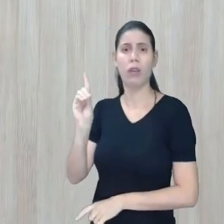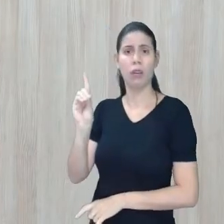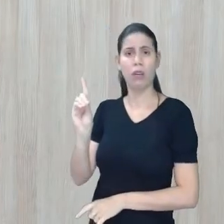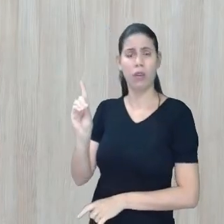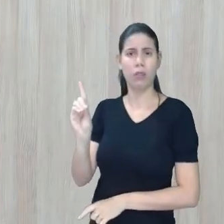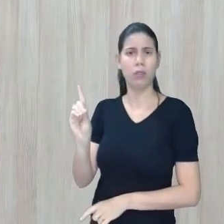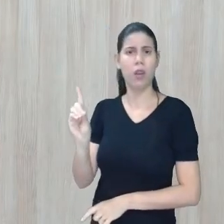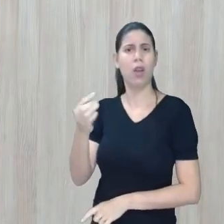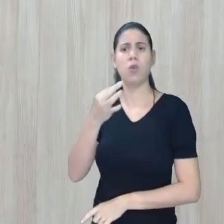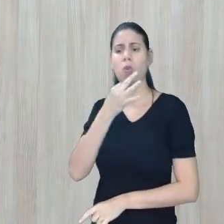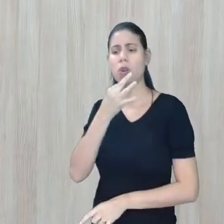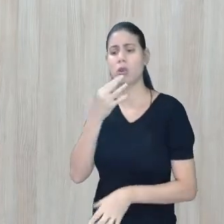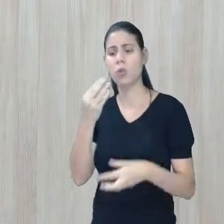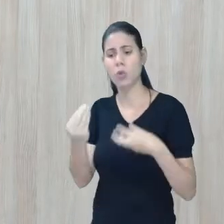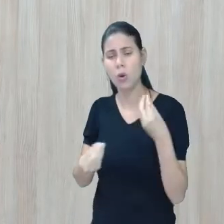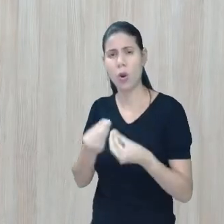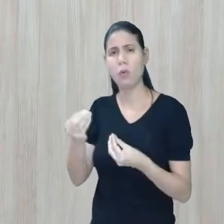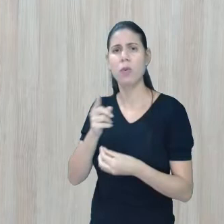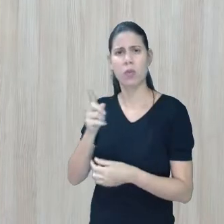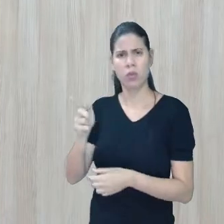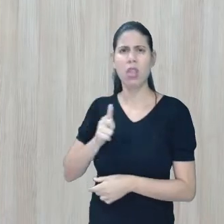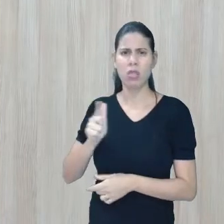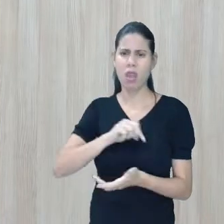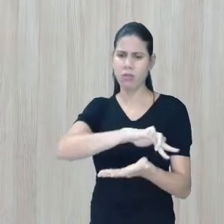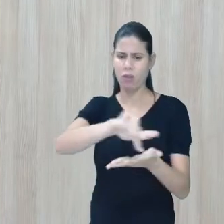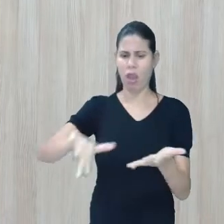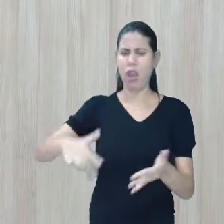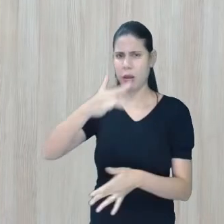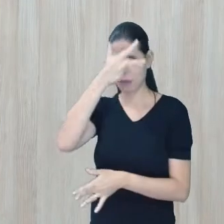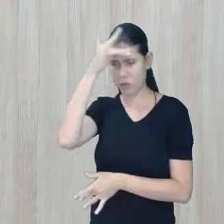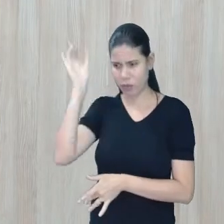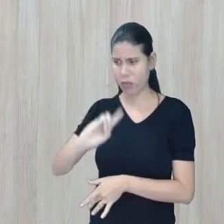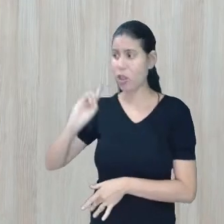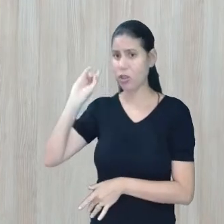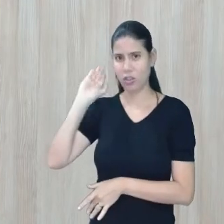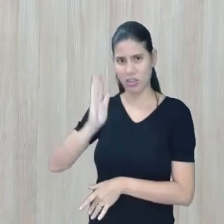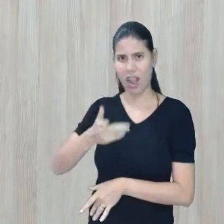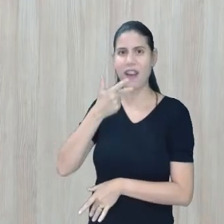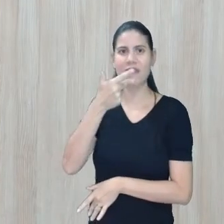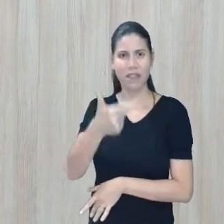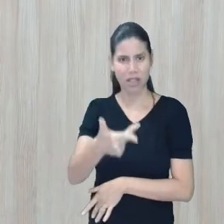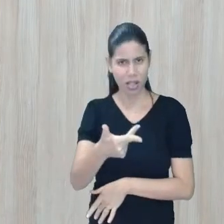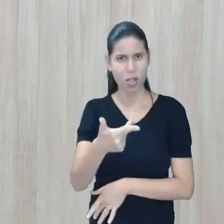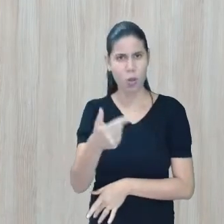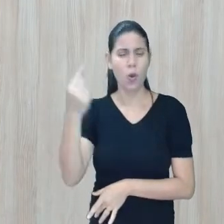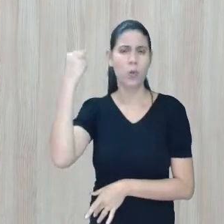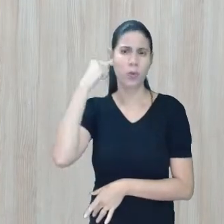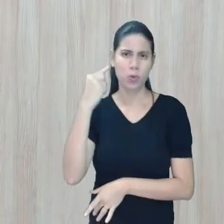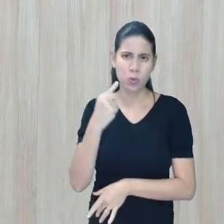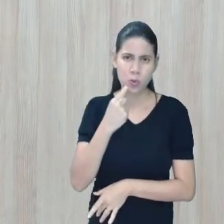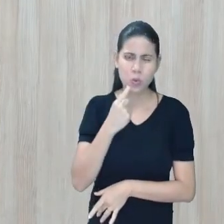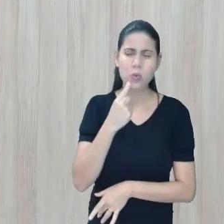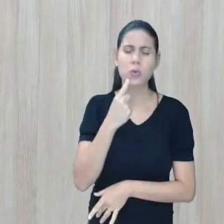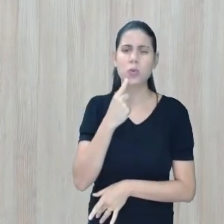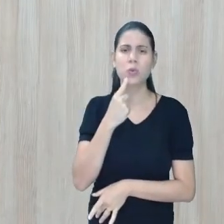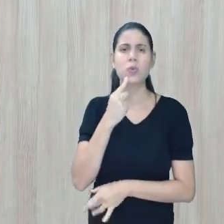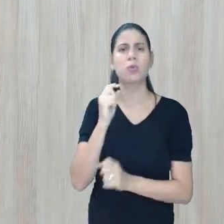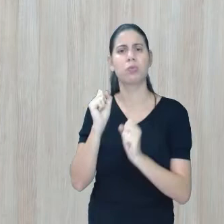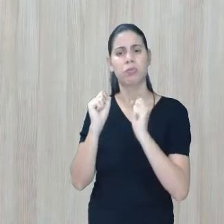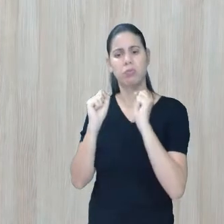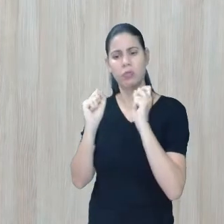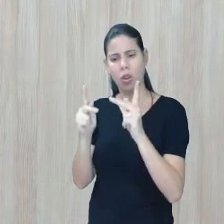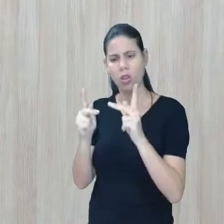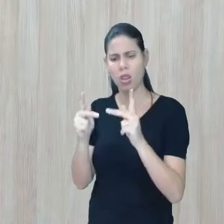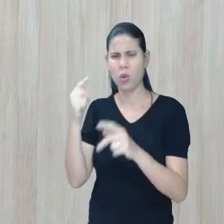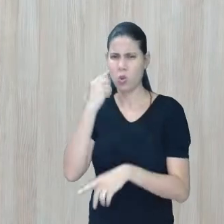lá, que você atende várias pessoas com deficiência, como você mesmo citou aí, o surdo, aí é um acontecimento,